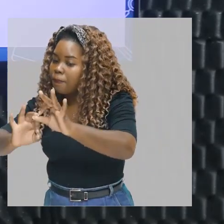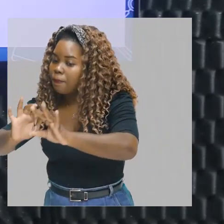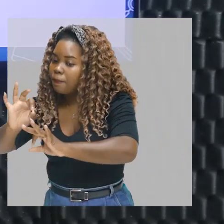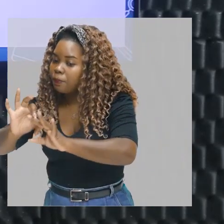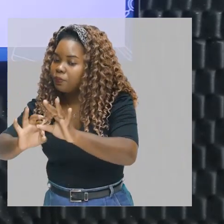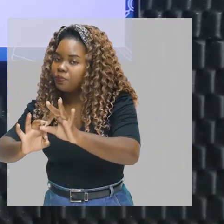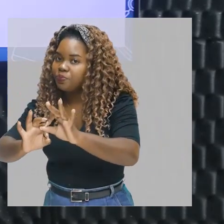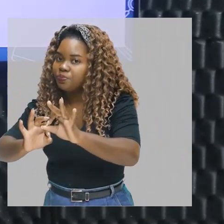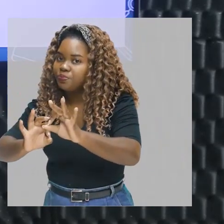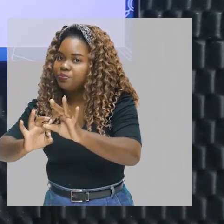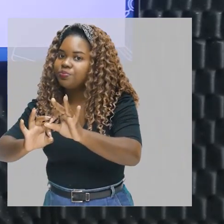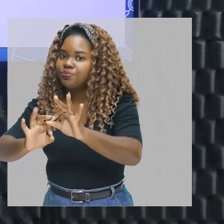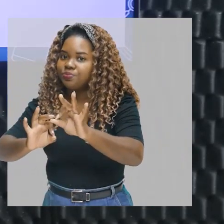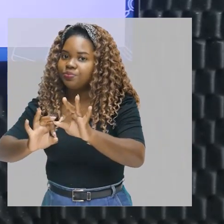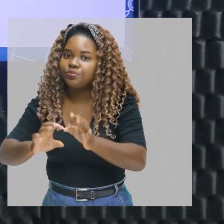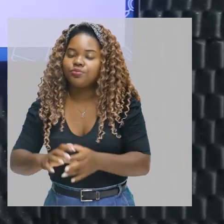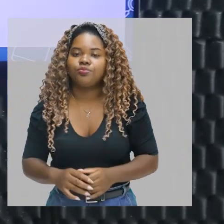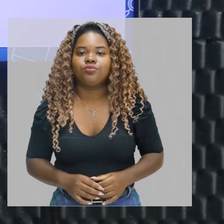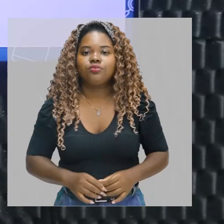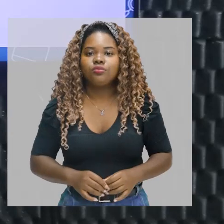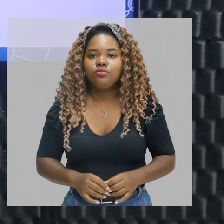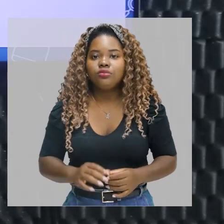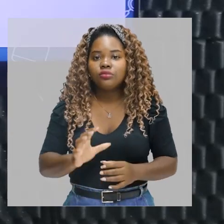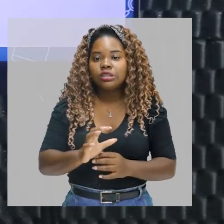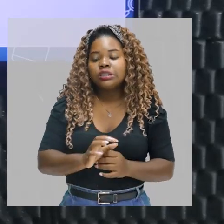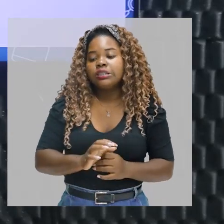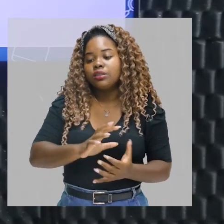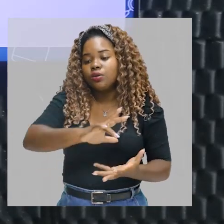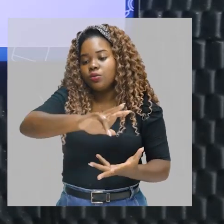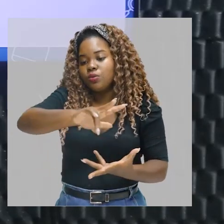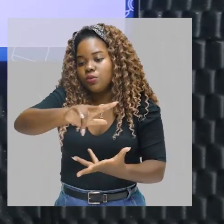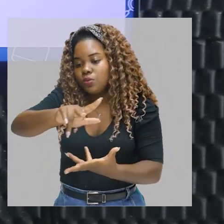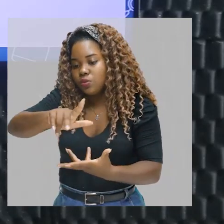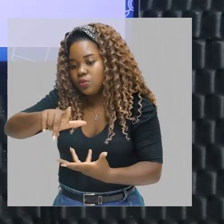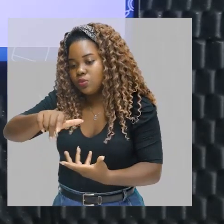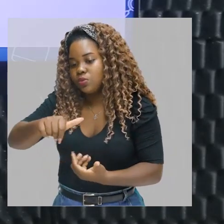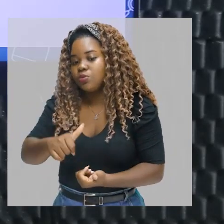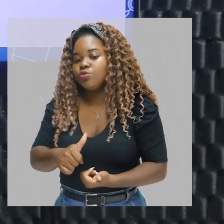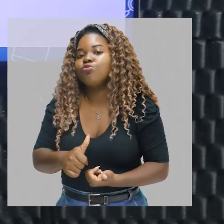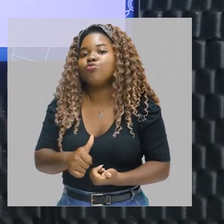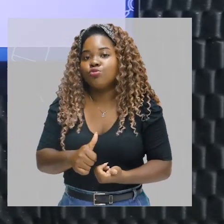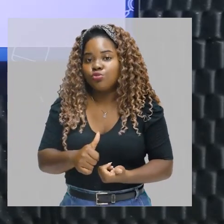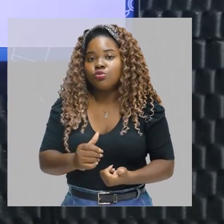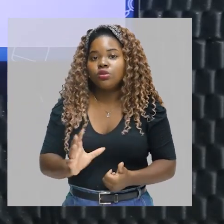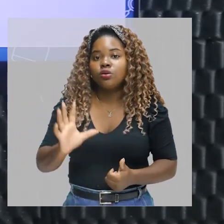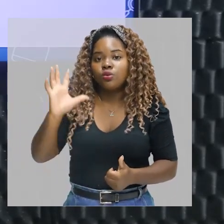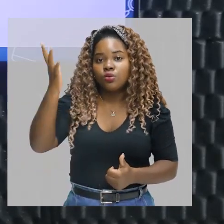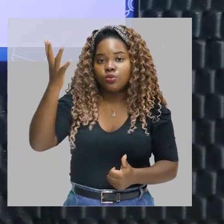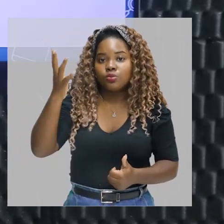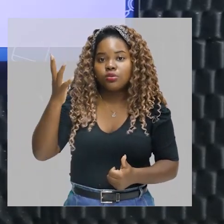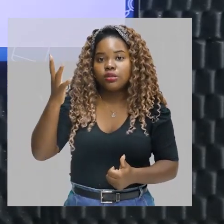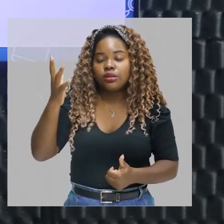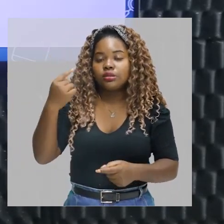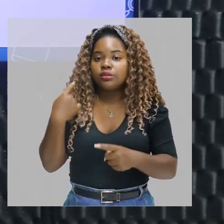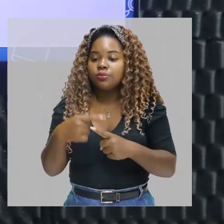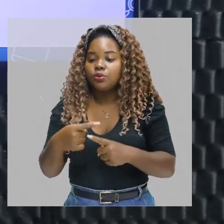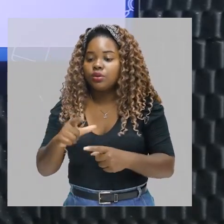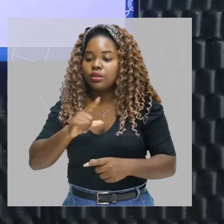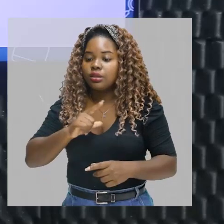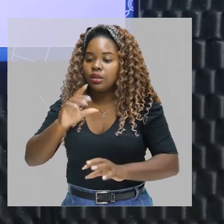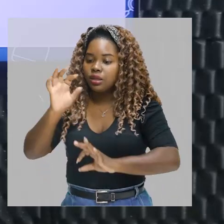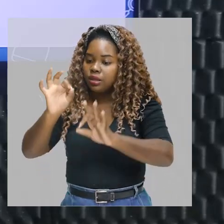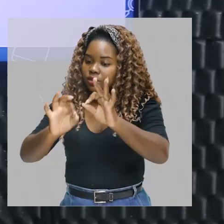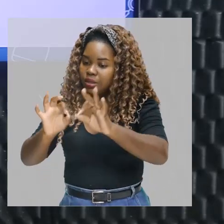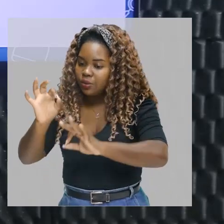ordem, certo? Então, a natureza ela existe graças a esta ordem, né? Esta ordem que